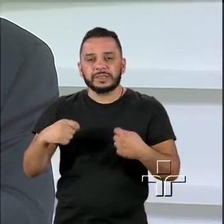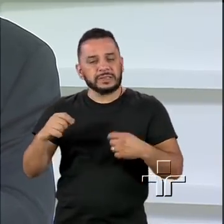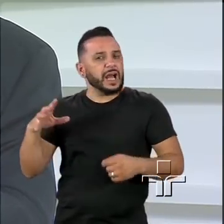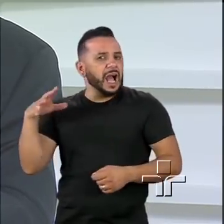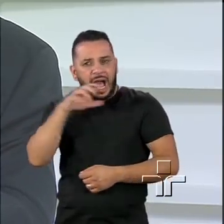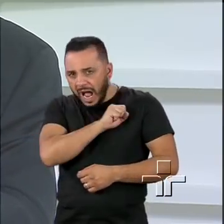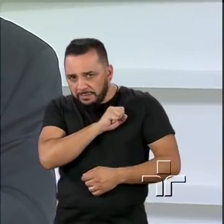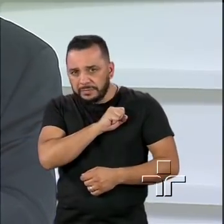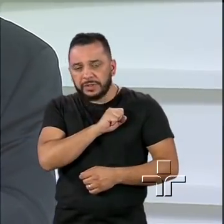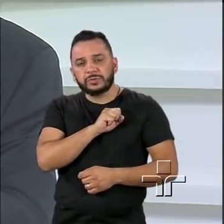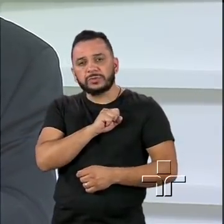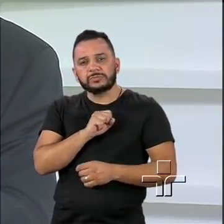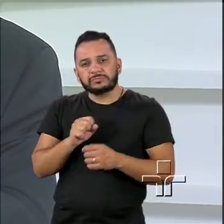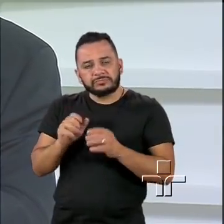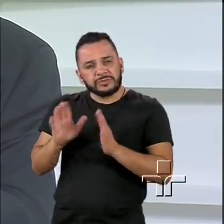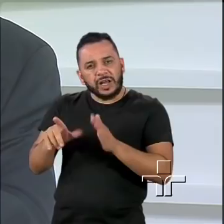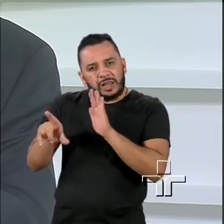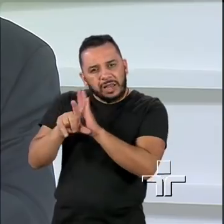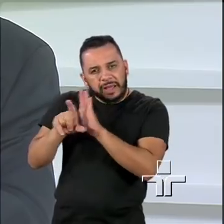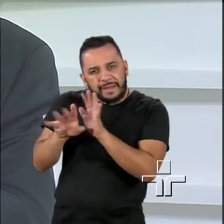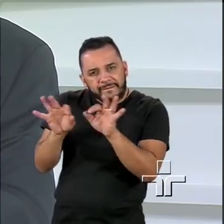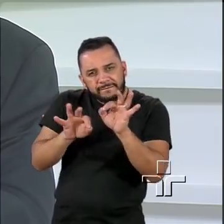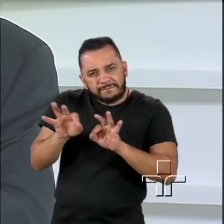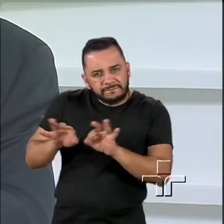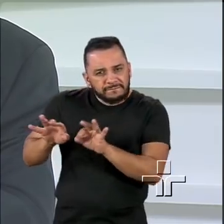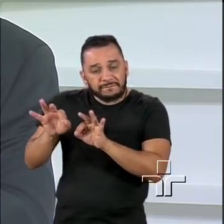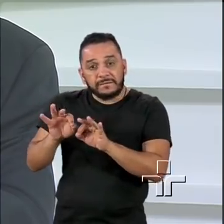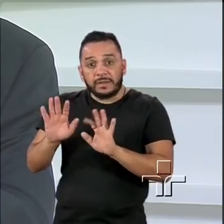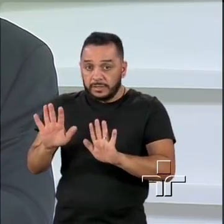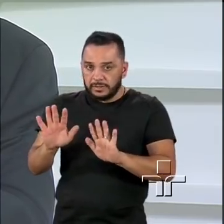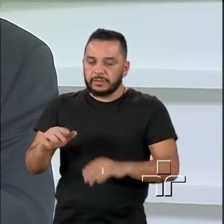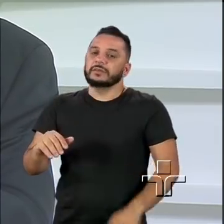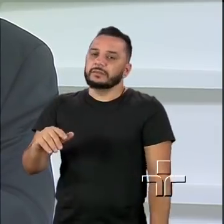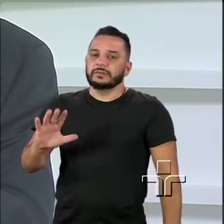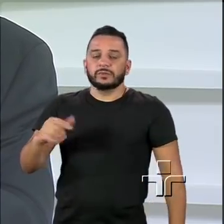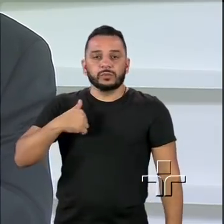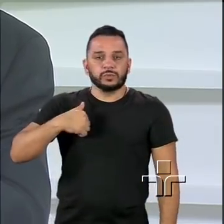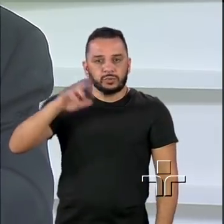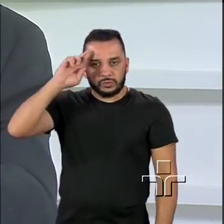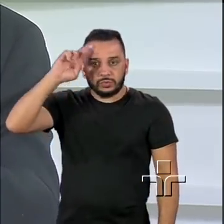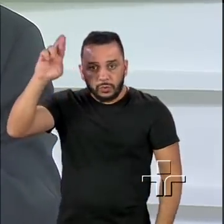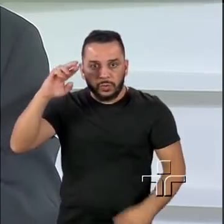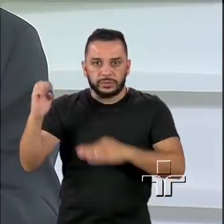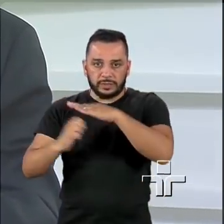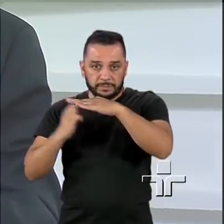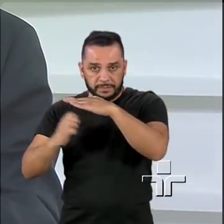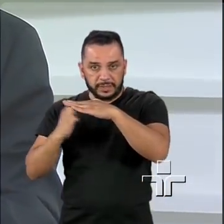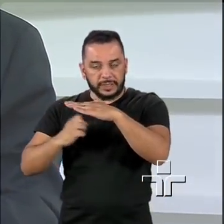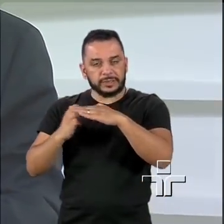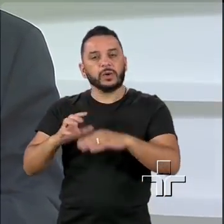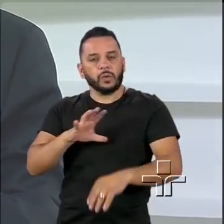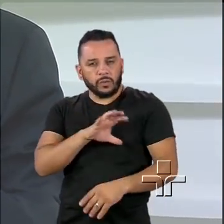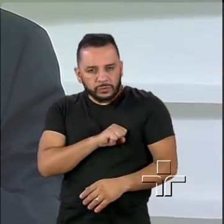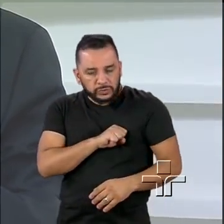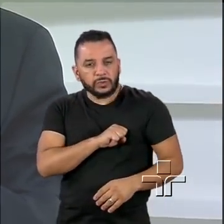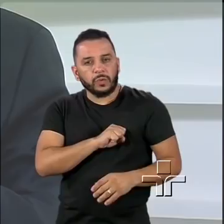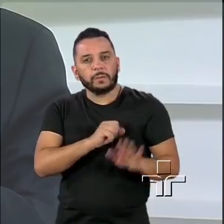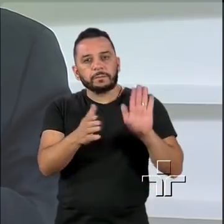A reforma trabalhista, ela foi muito bem vista pelos empresários e pelos setores